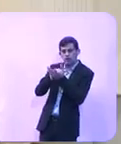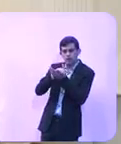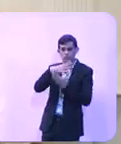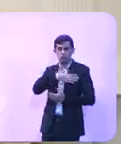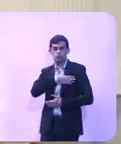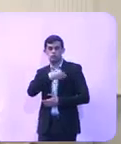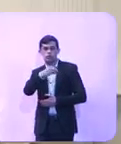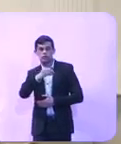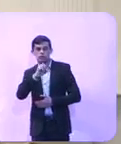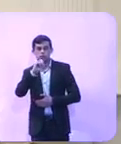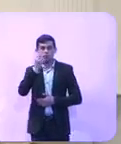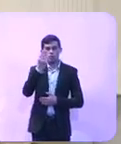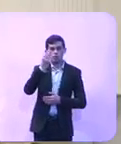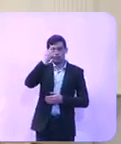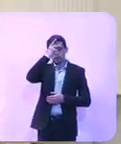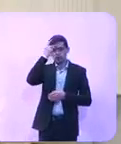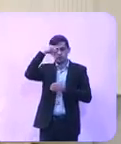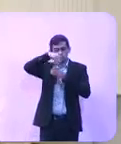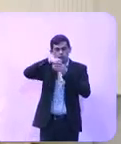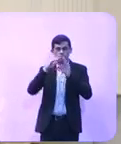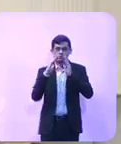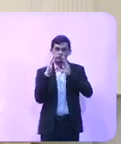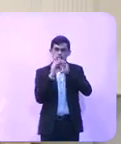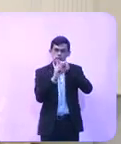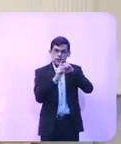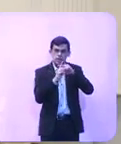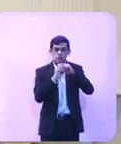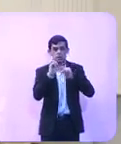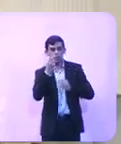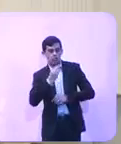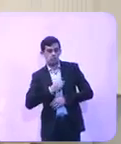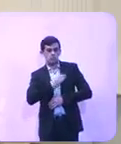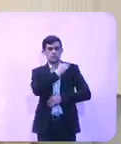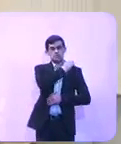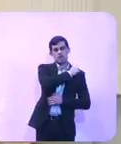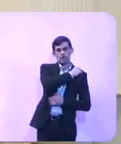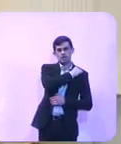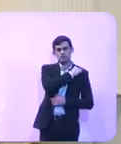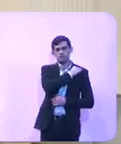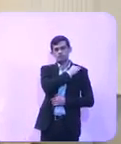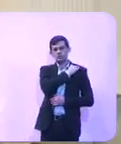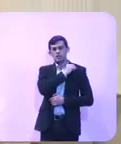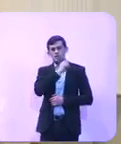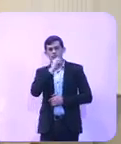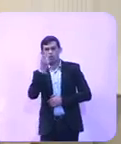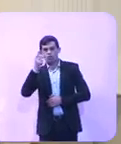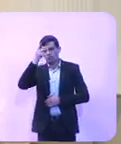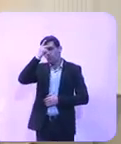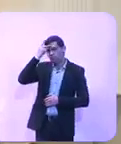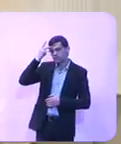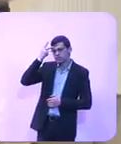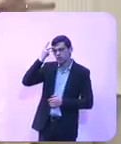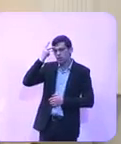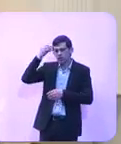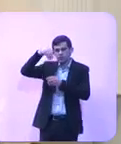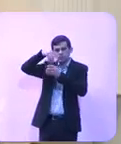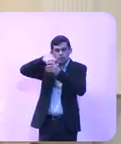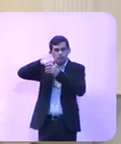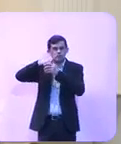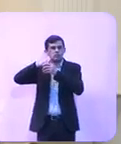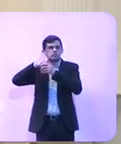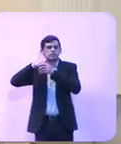é? É alguém dentro da igreja, é um ministério, alguém que está lá no ministério, é uma pessoa dentro lá